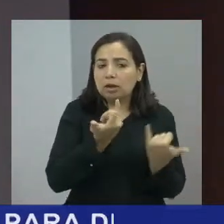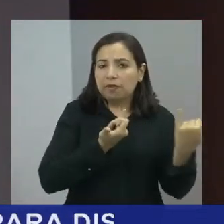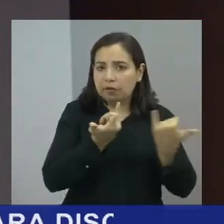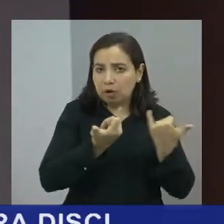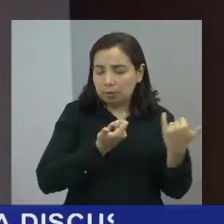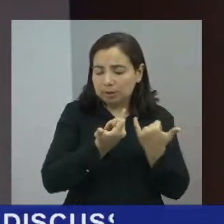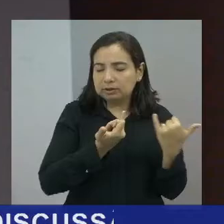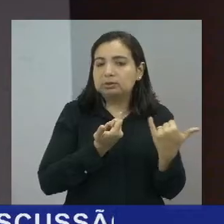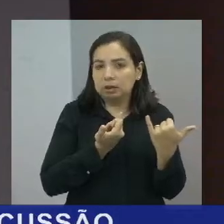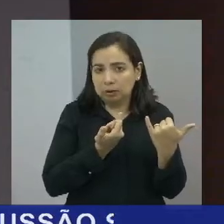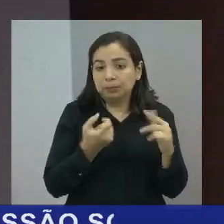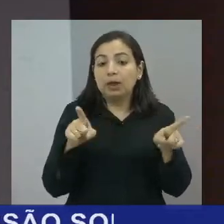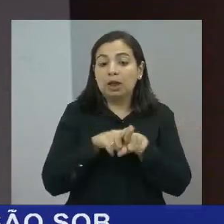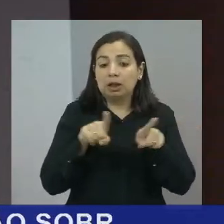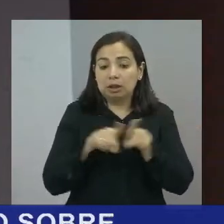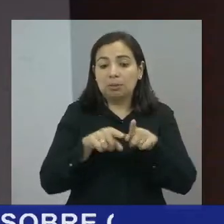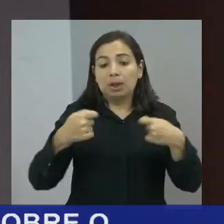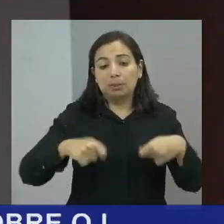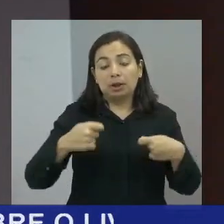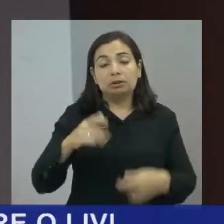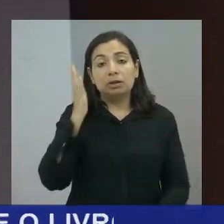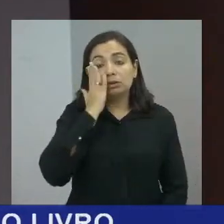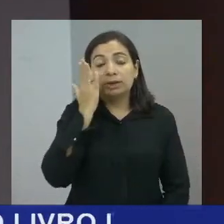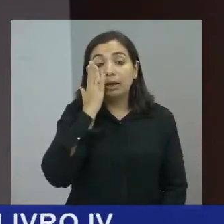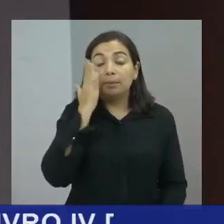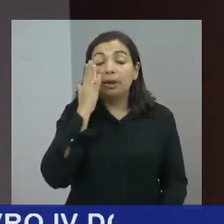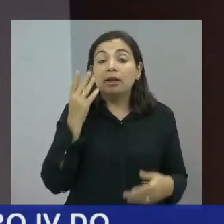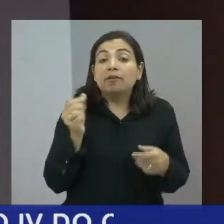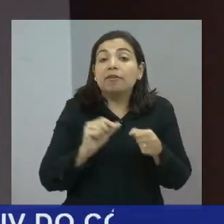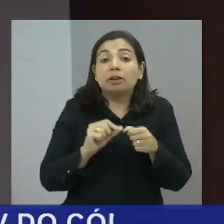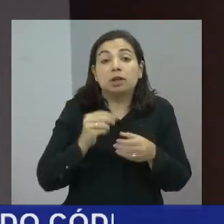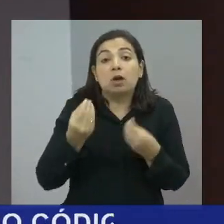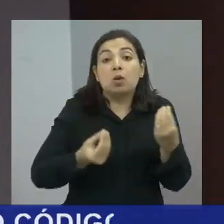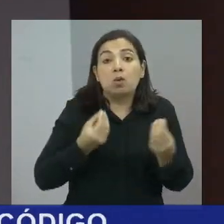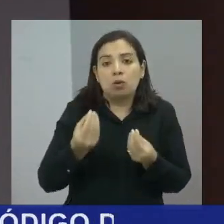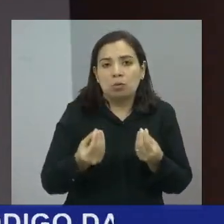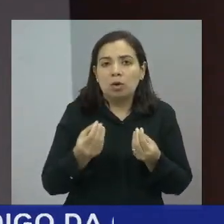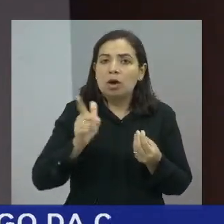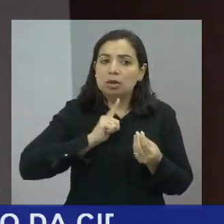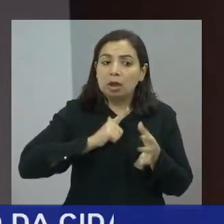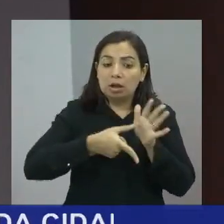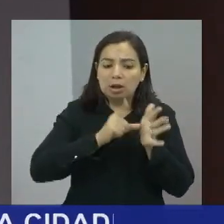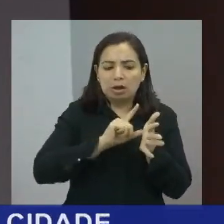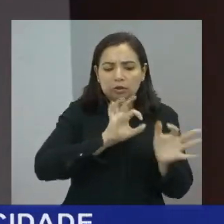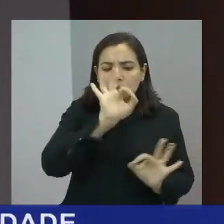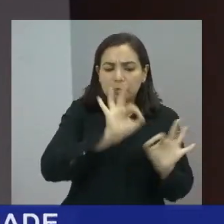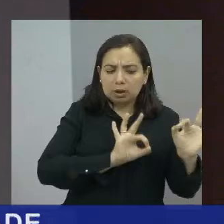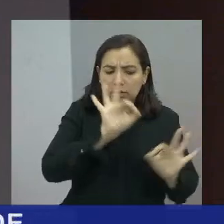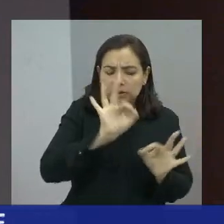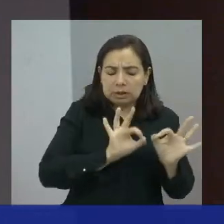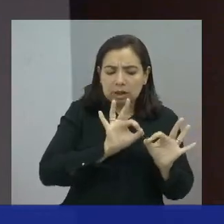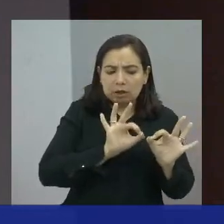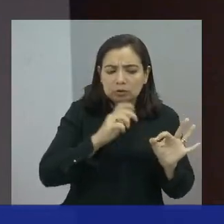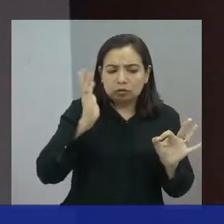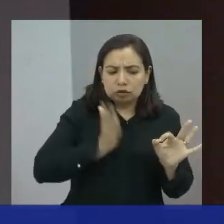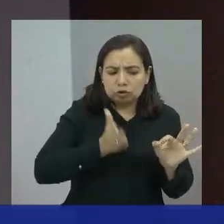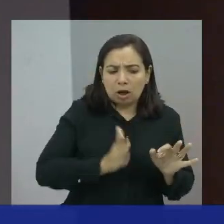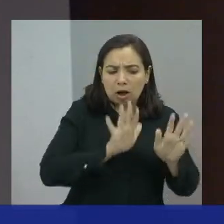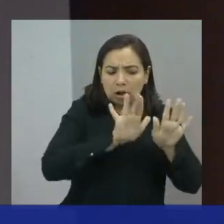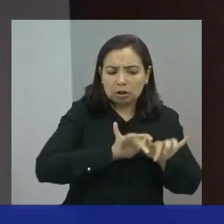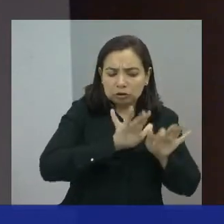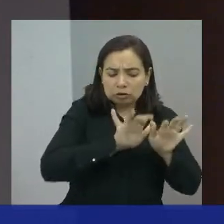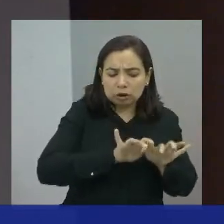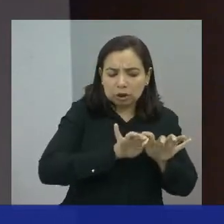e a gente precisa ter um modo de fazer com que aquilo que foi planejado, aquilo que foi prescrito, que